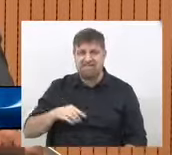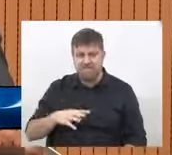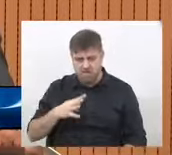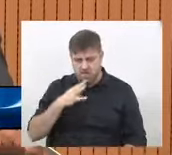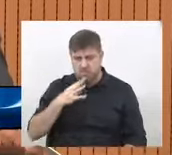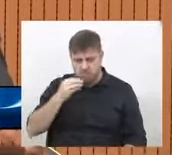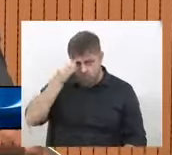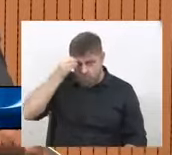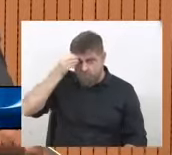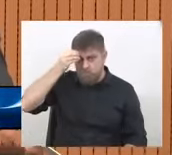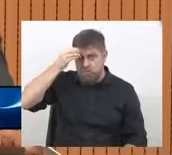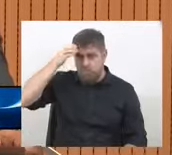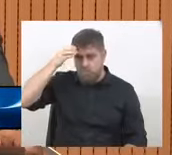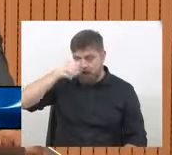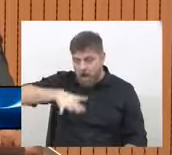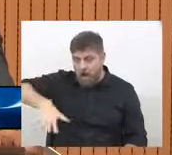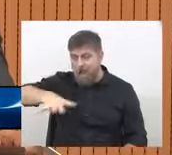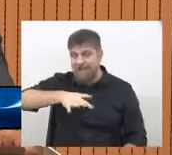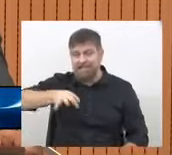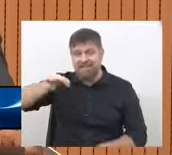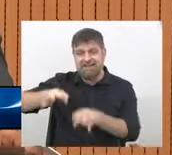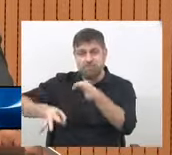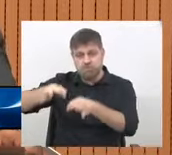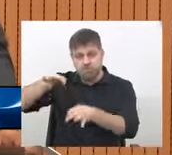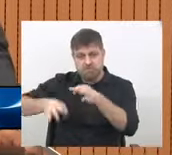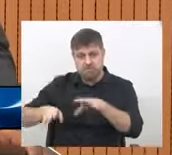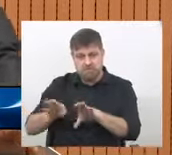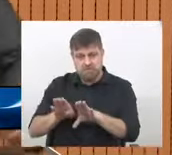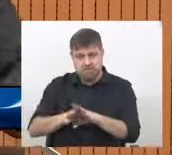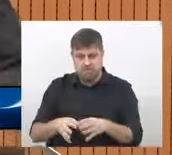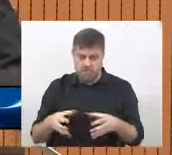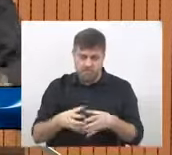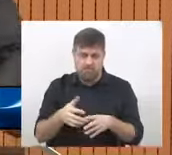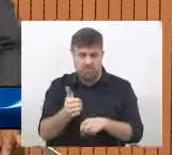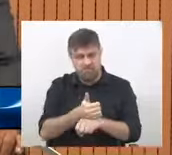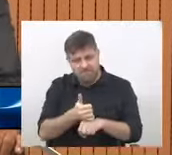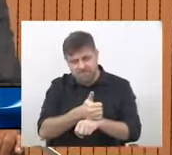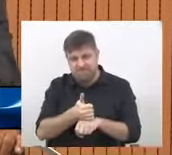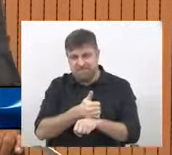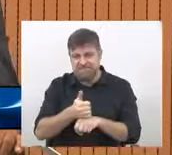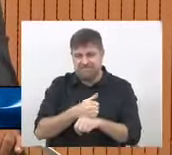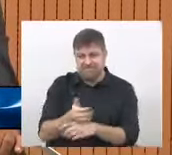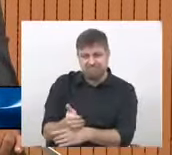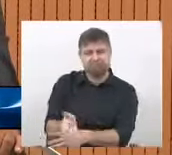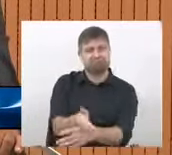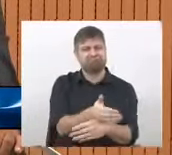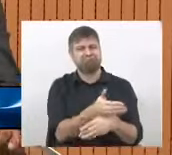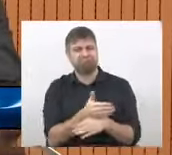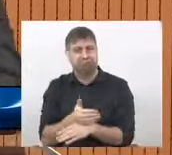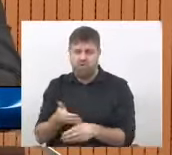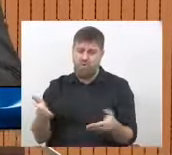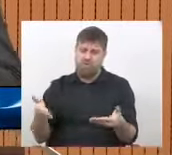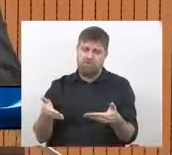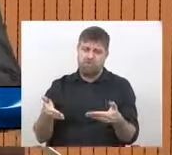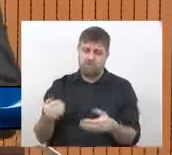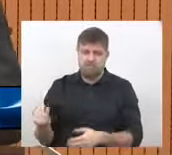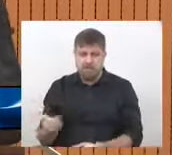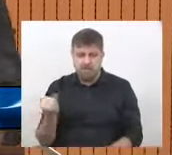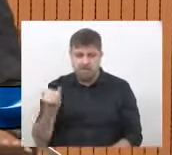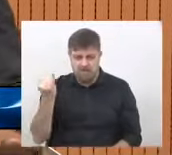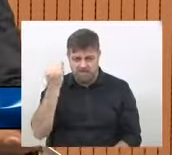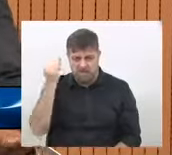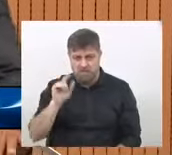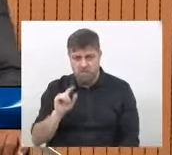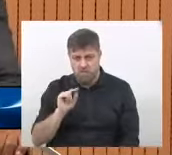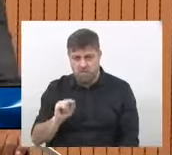conhecimento jurídico. Né? E a classe dos advogados hoje está meio desorientada, e é importante isso. Essa